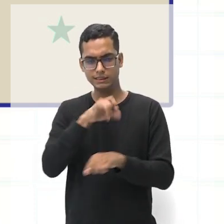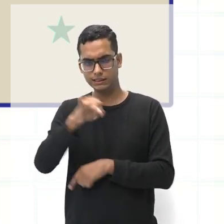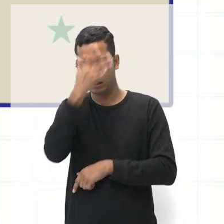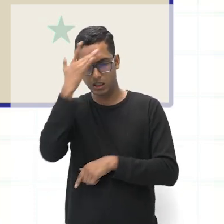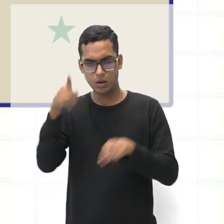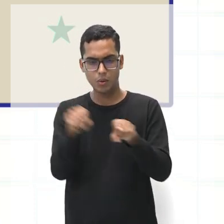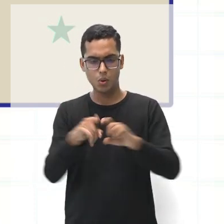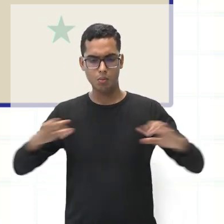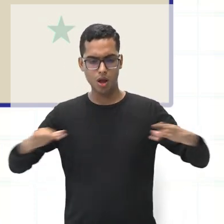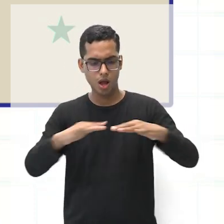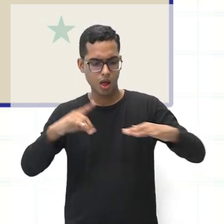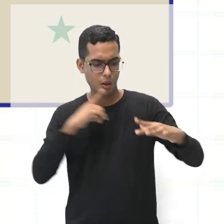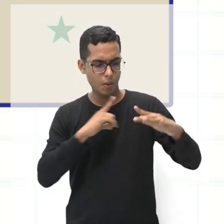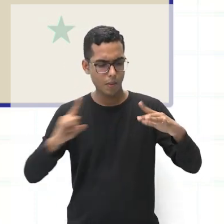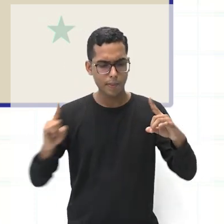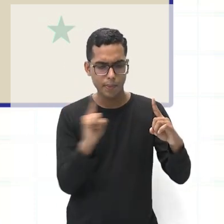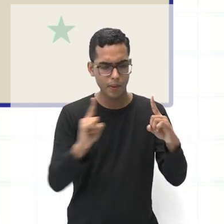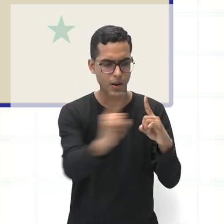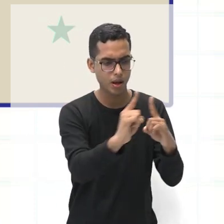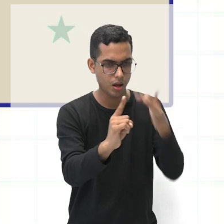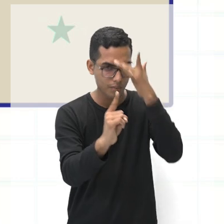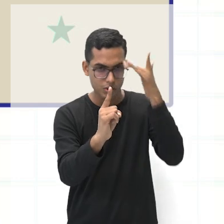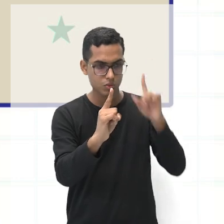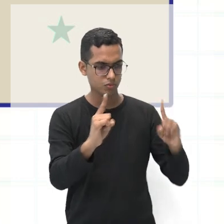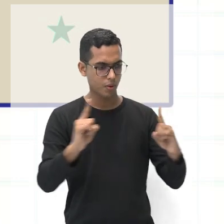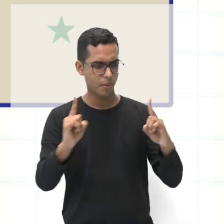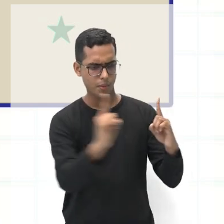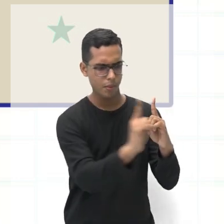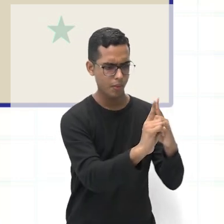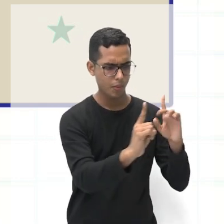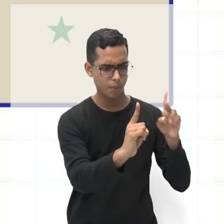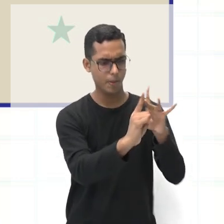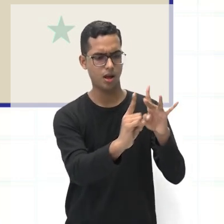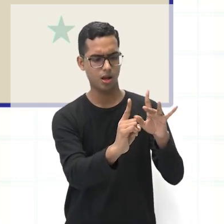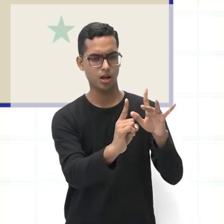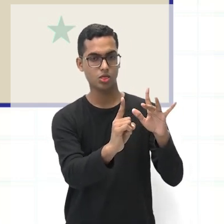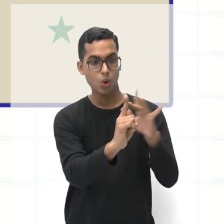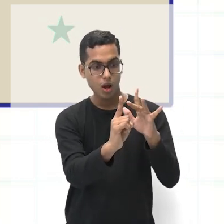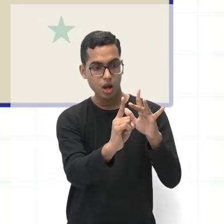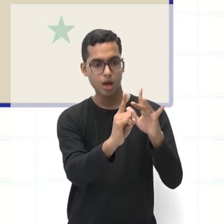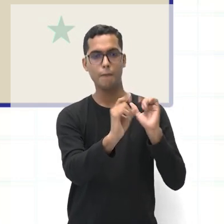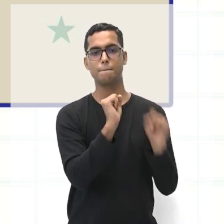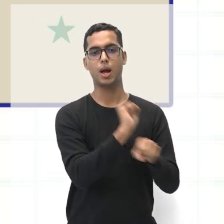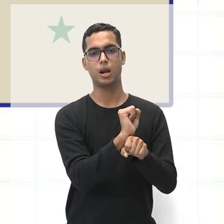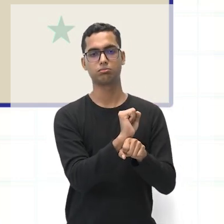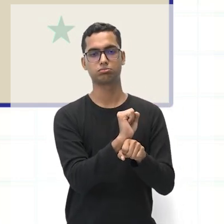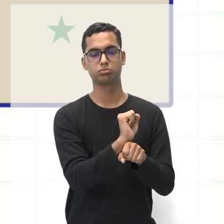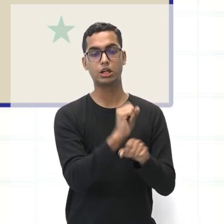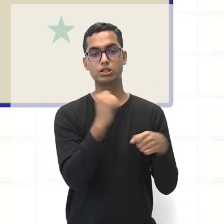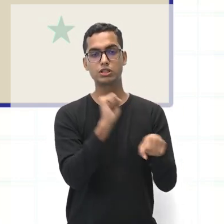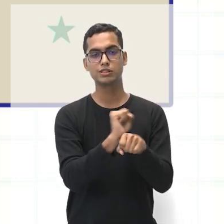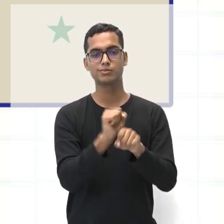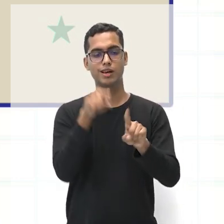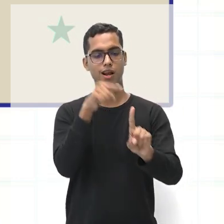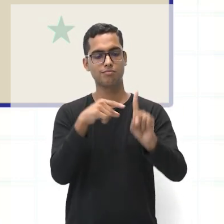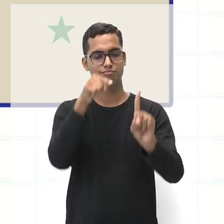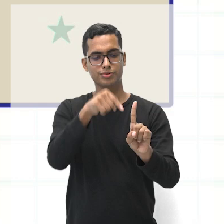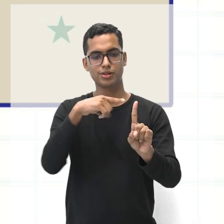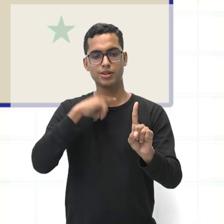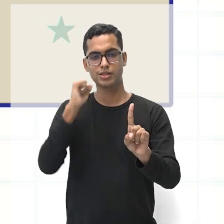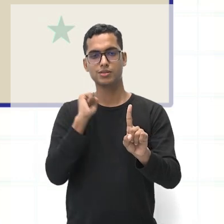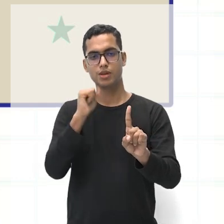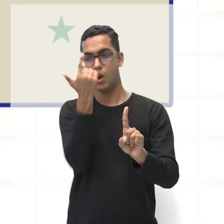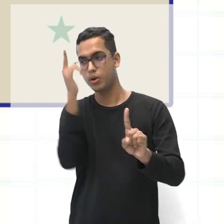parados, aguardando o seu companheiro de equipe descolar e aí manter a dinâmica do jogo.